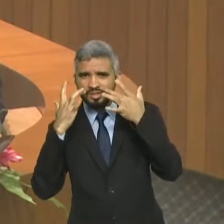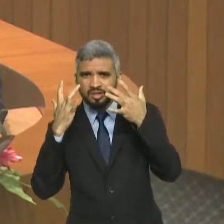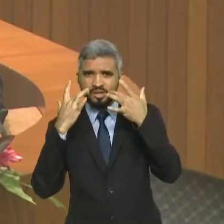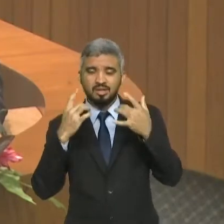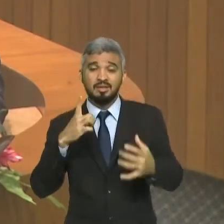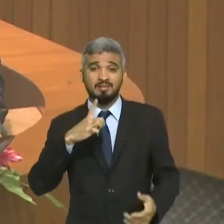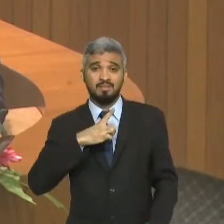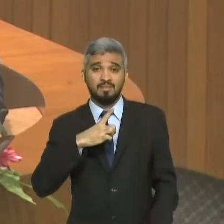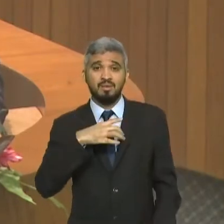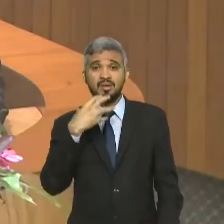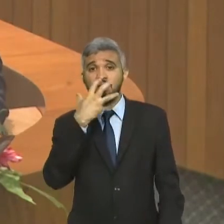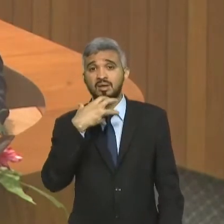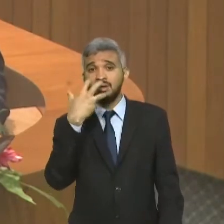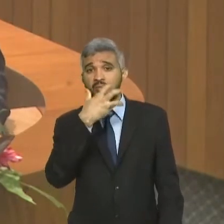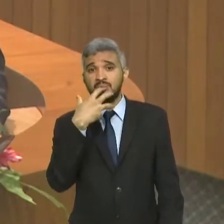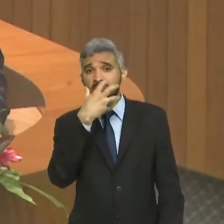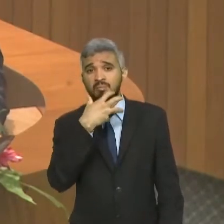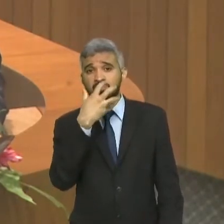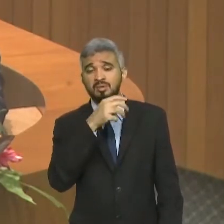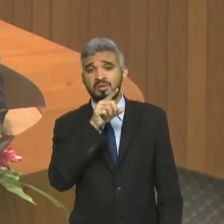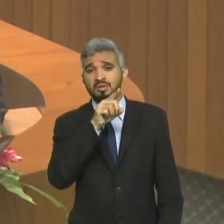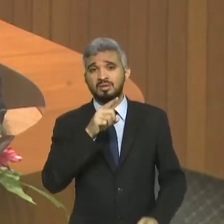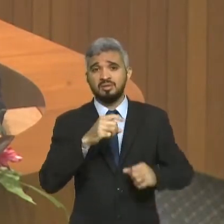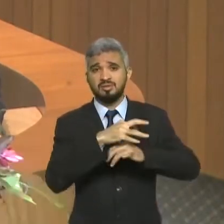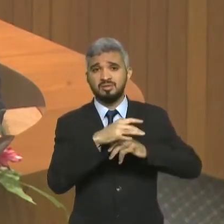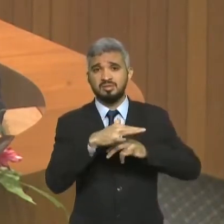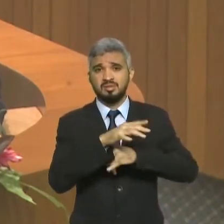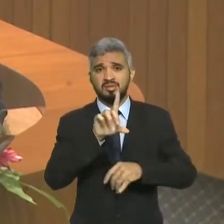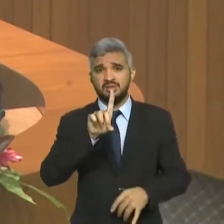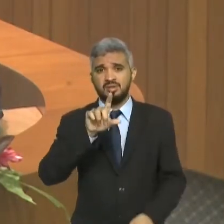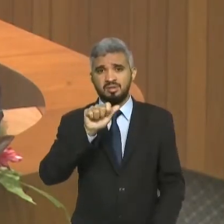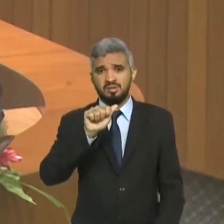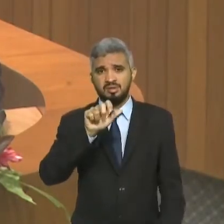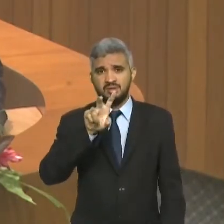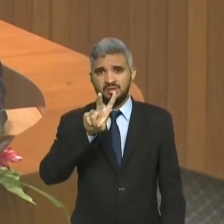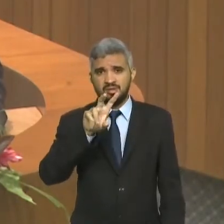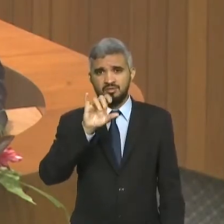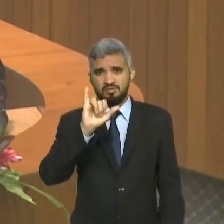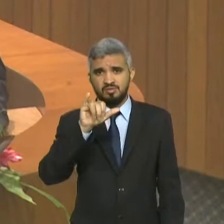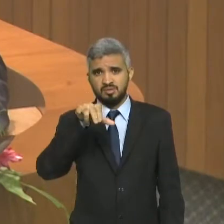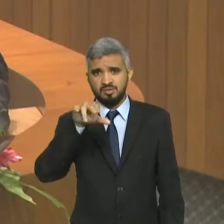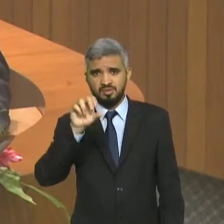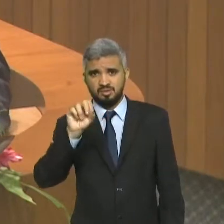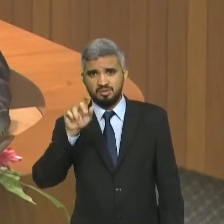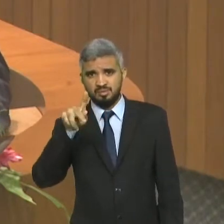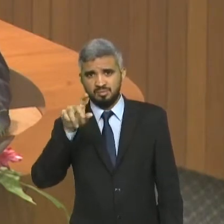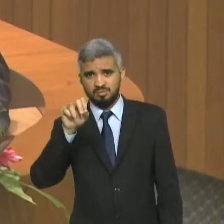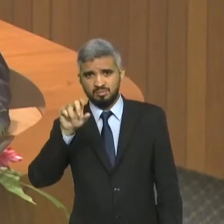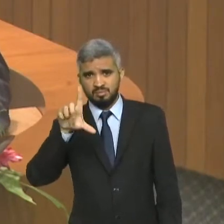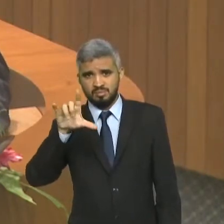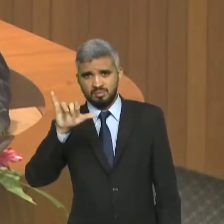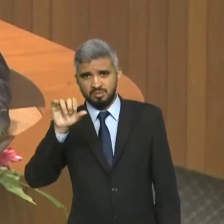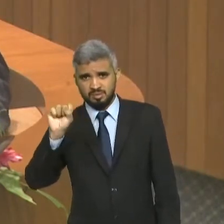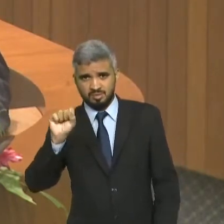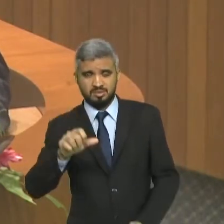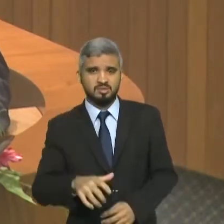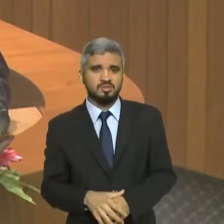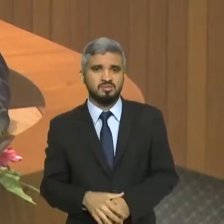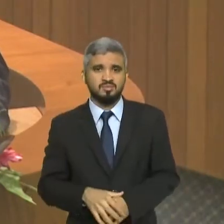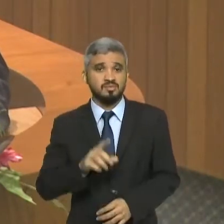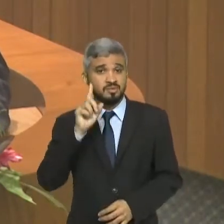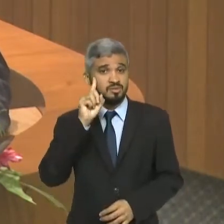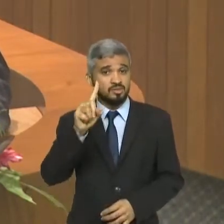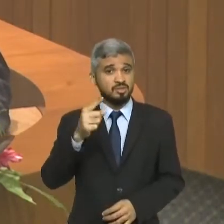lá de Davinópolis, que no último dia 27, no município de Raposa, sagrou-se pentacampeão das